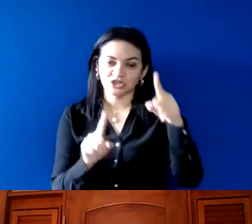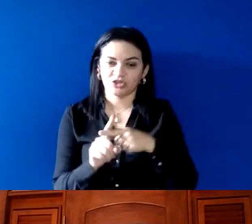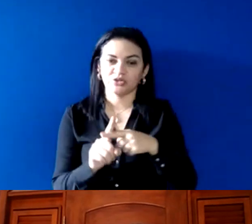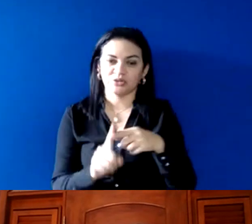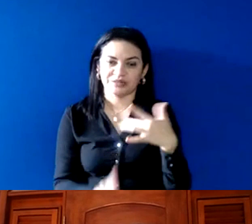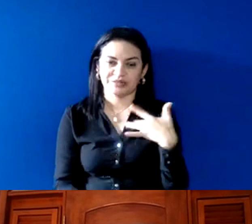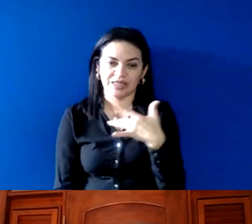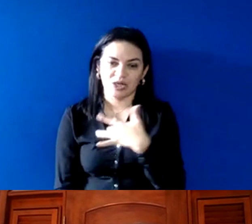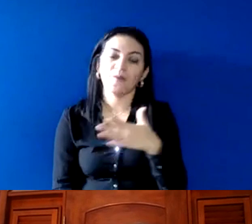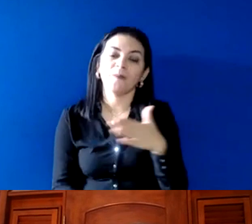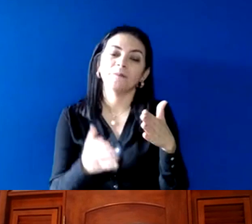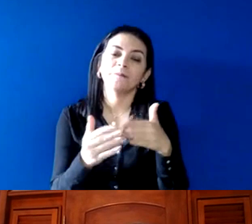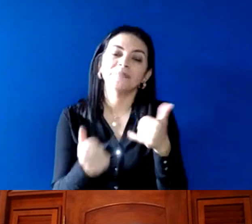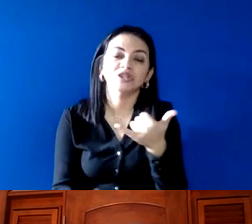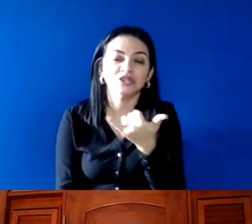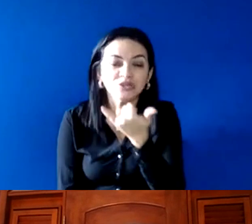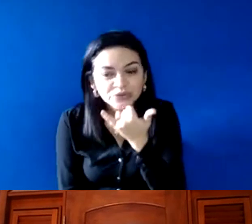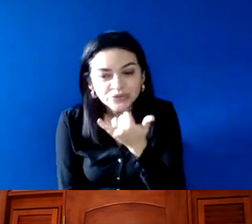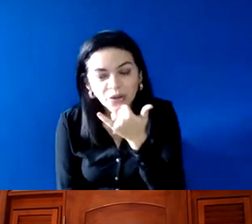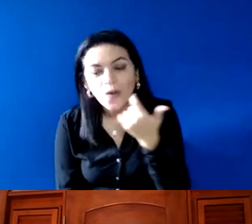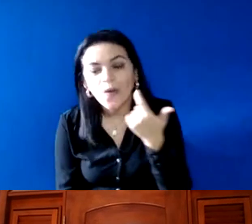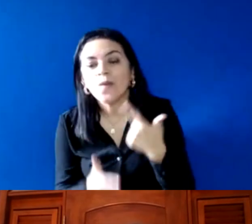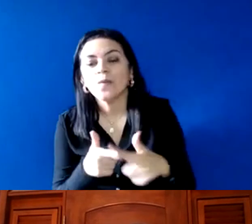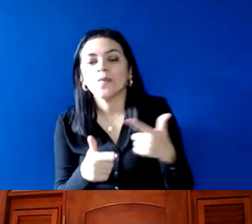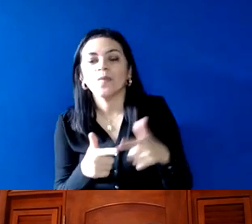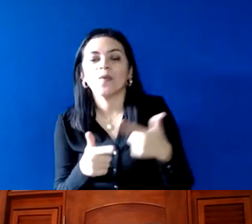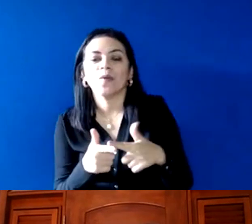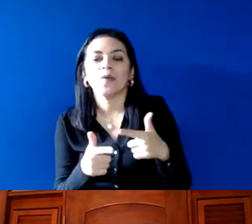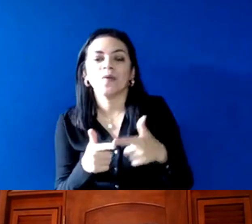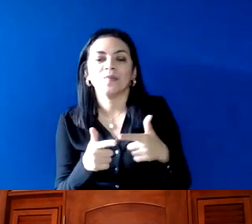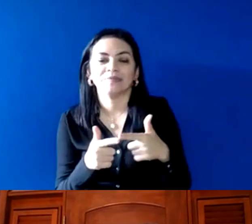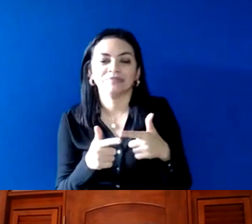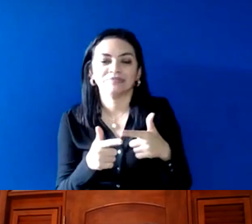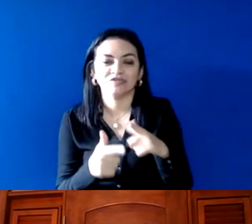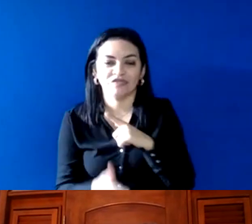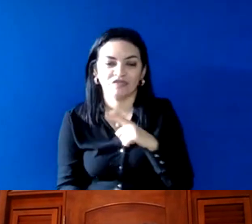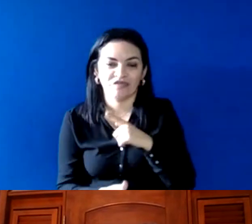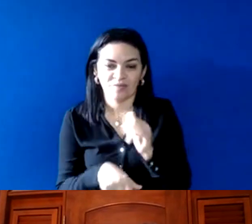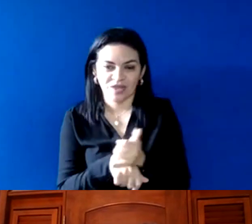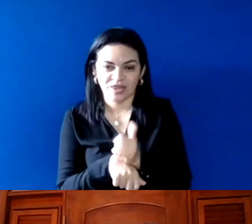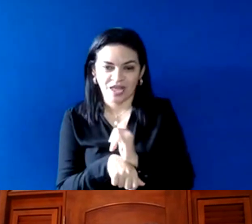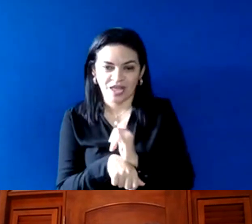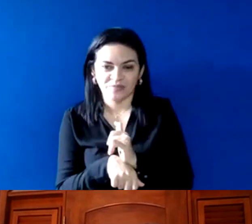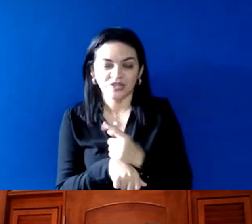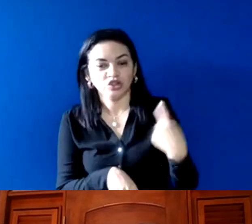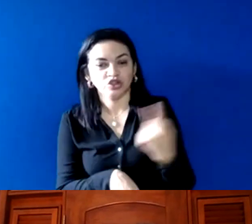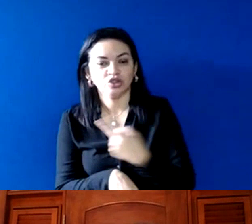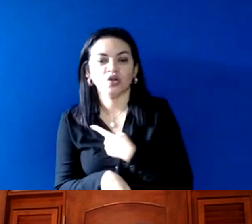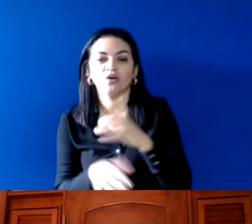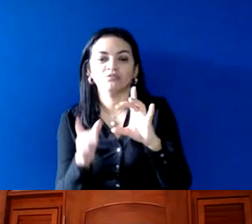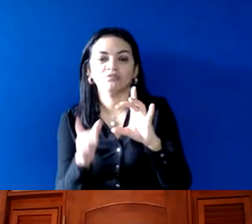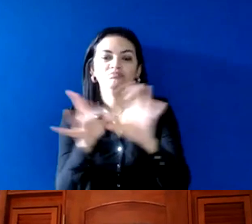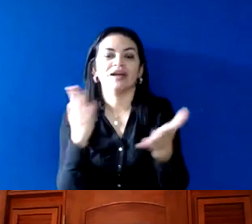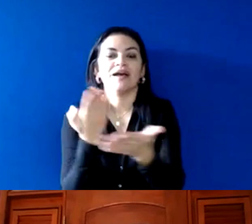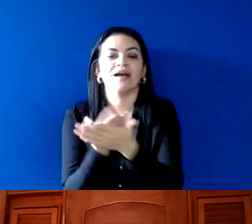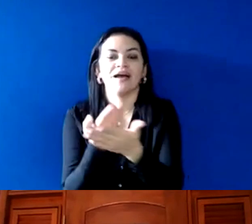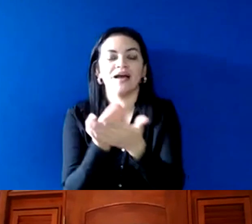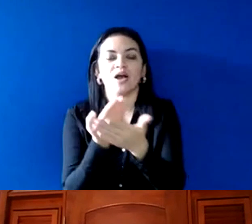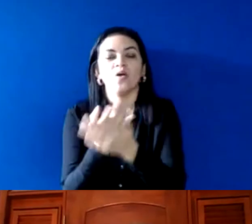Pedimos desculpas também por problemas que tivemos na transmissão e vamos disponibilizar a aula para os